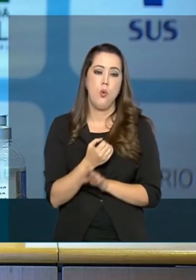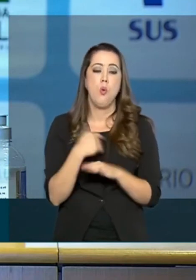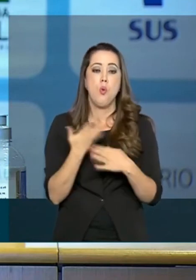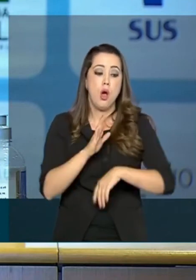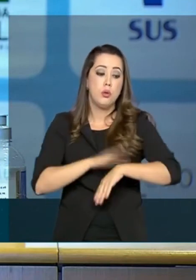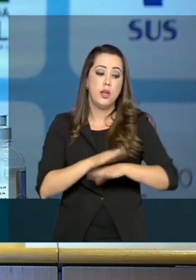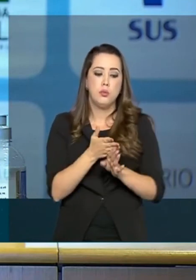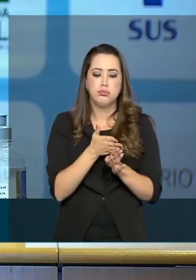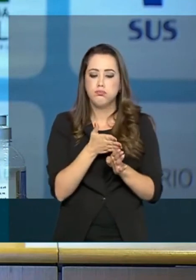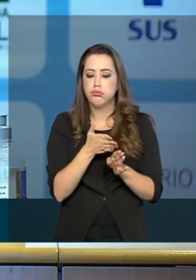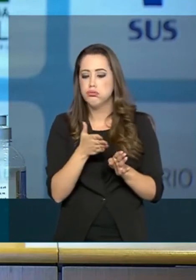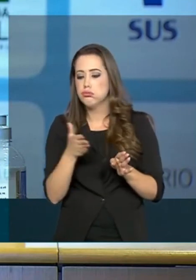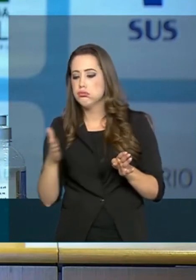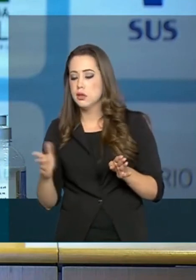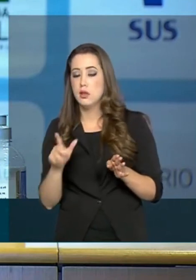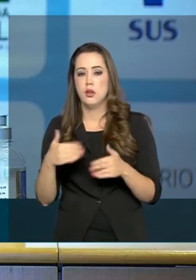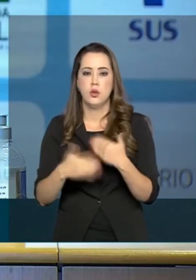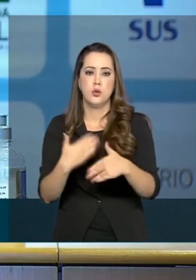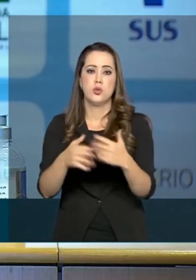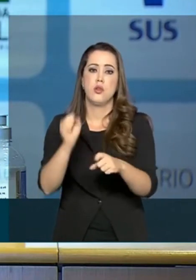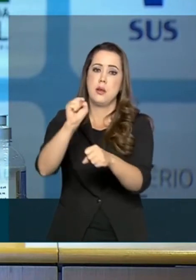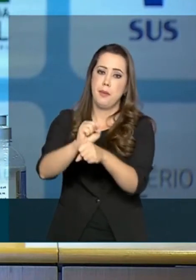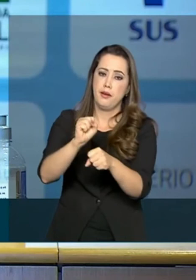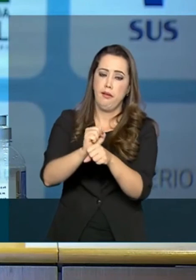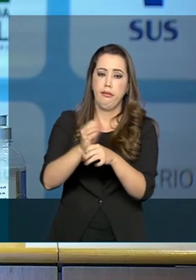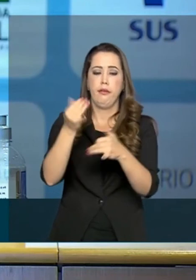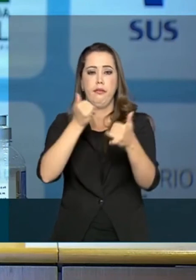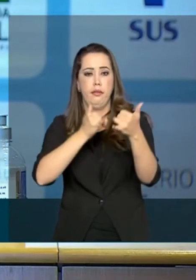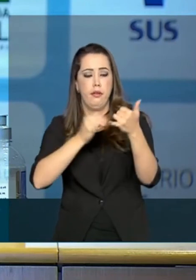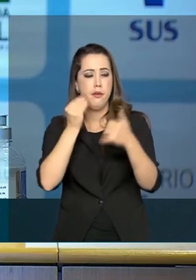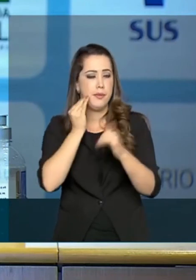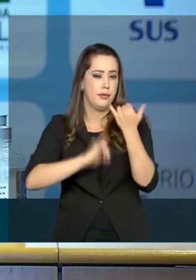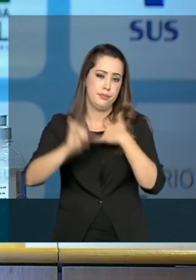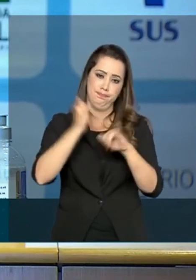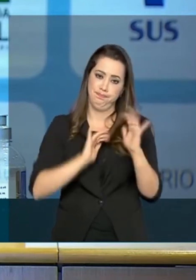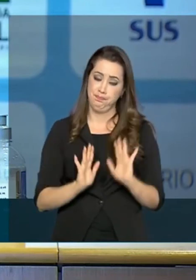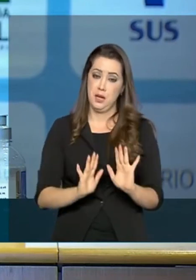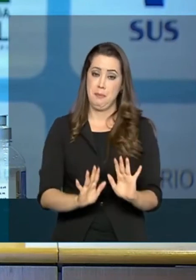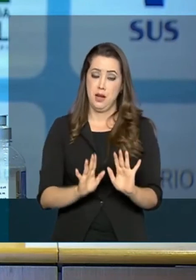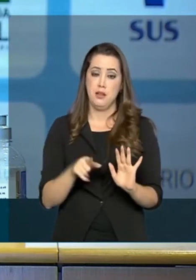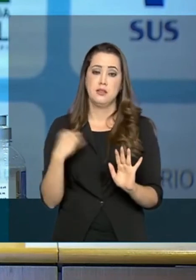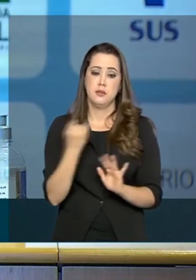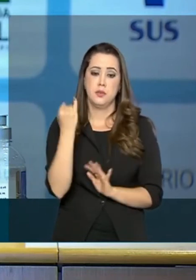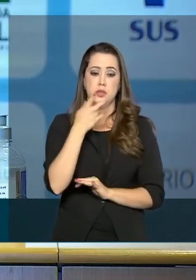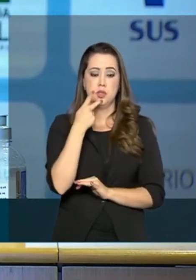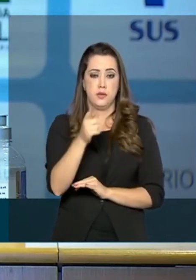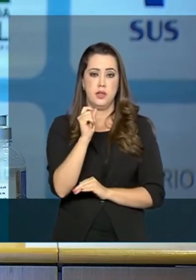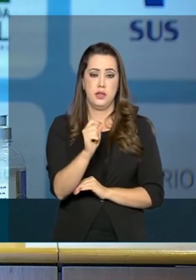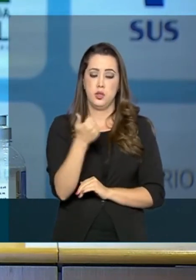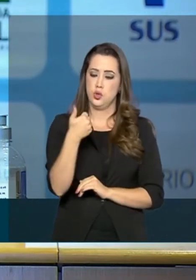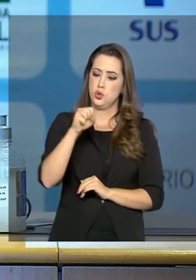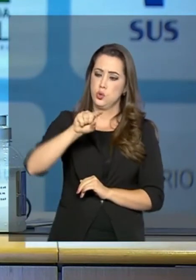tempo permanecerá essa paralisação, mas cabe destacar que dos 18